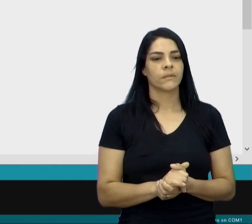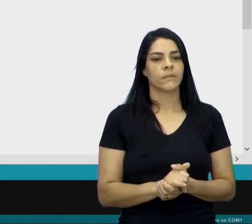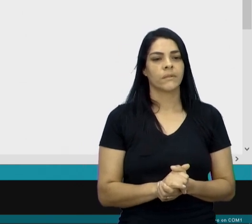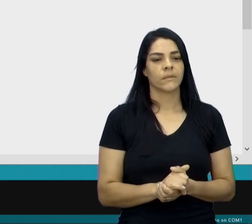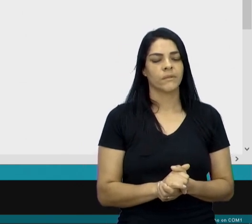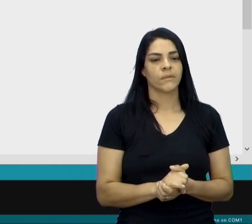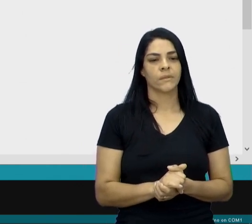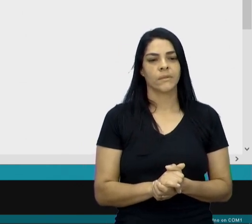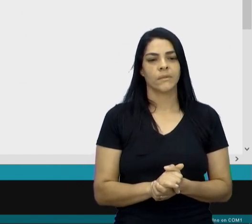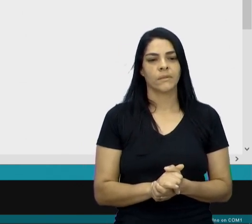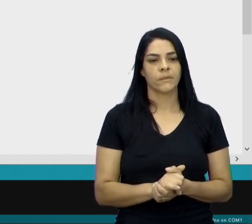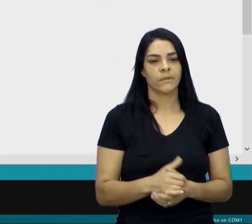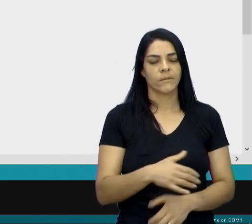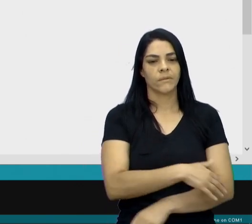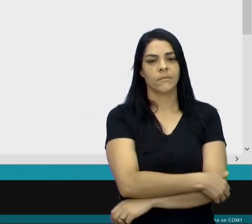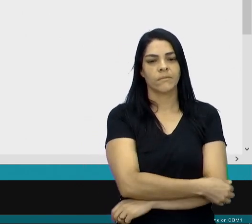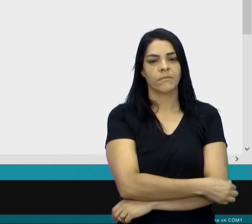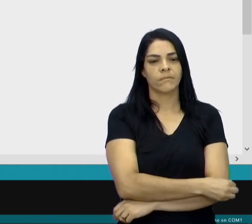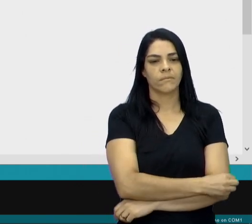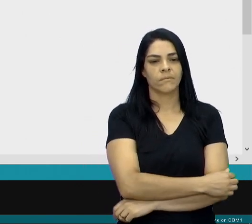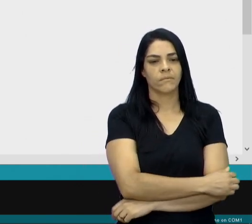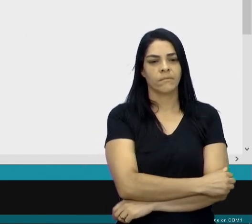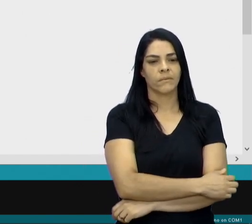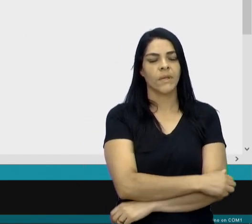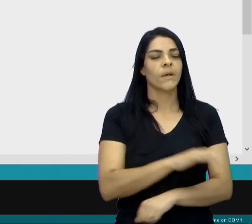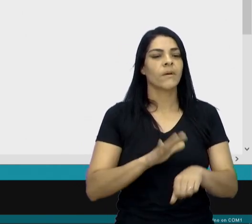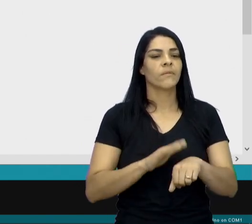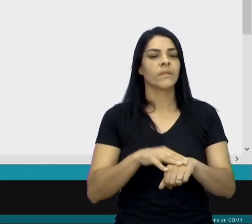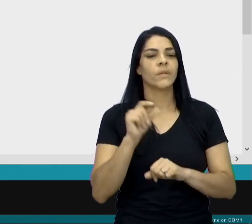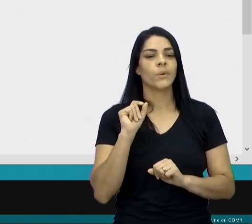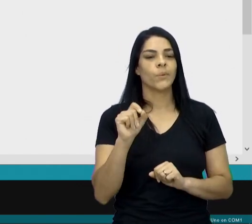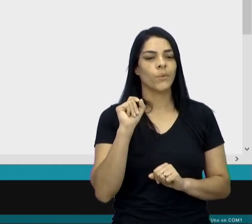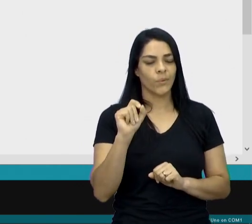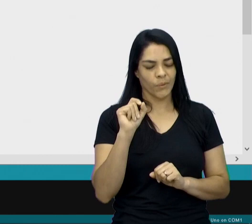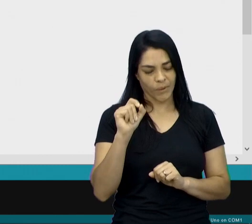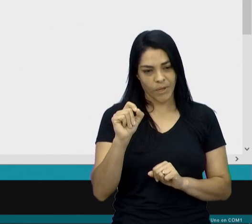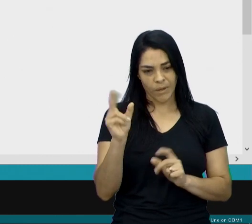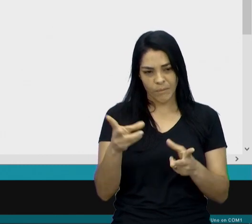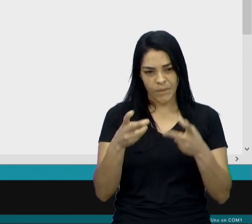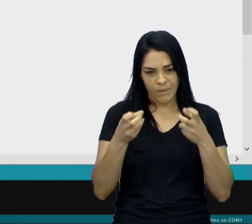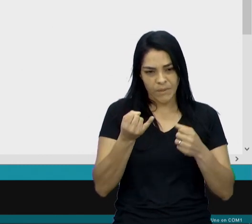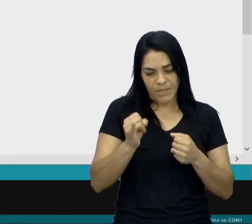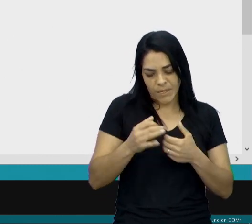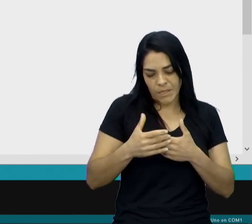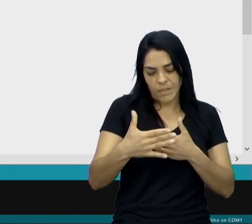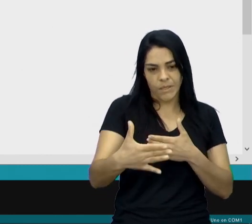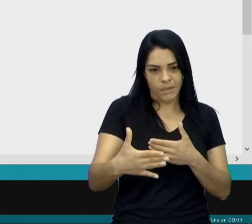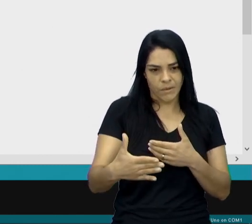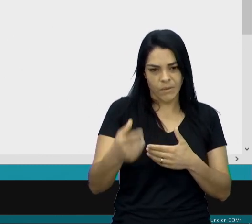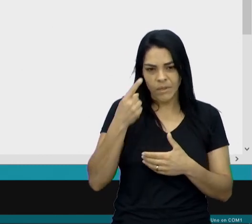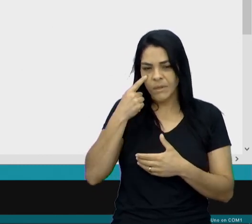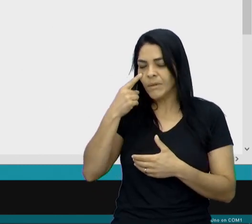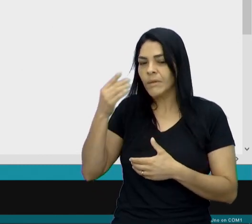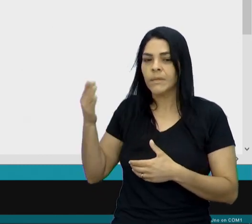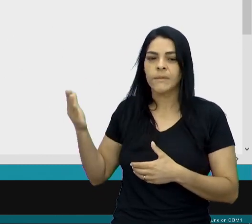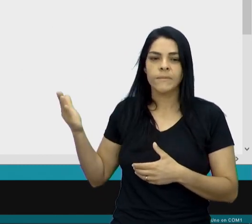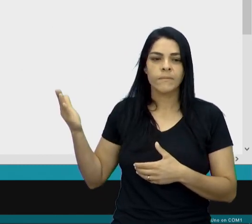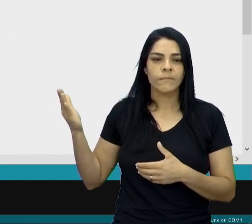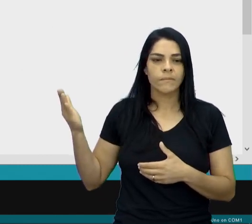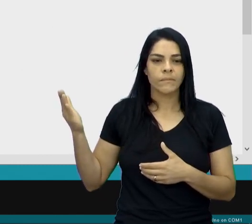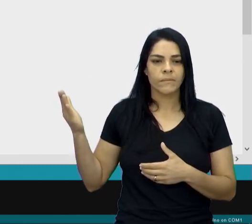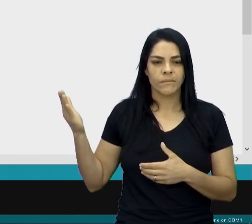quando o Arduino lê aguardar jogada? Ele vai fazer o seguinte, ele vai ver se a sequência, veja esse símbolo aqui, ó,